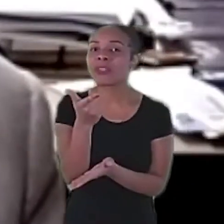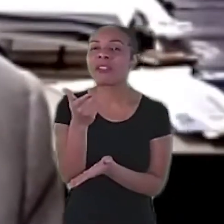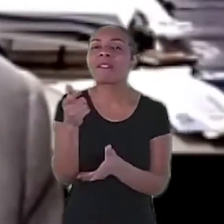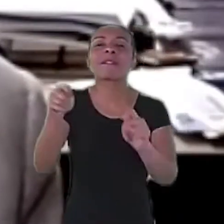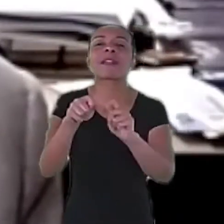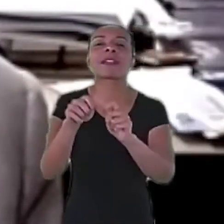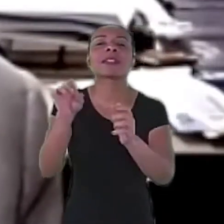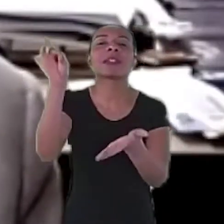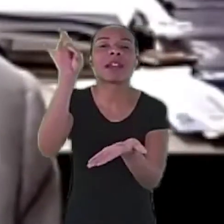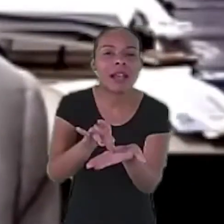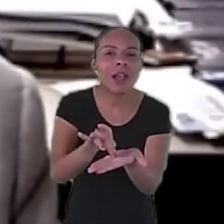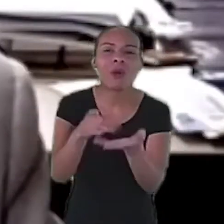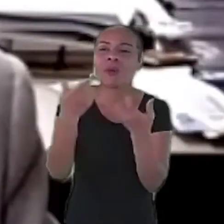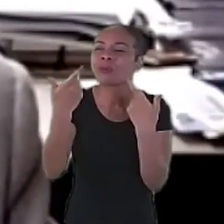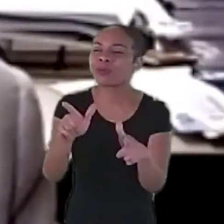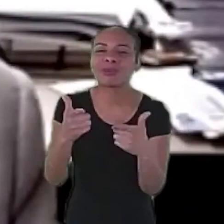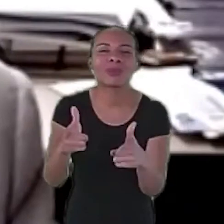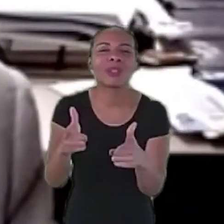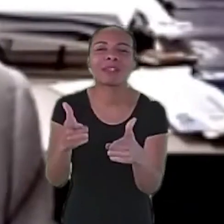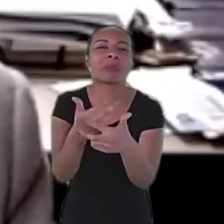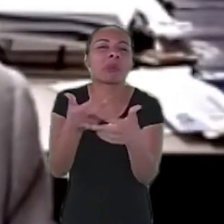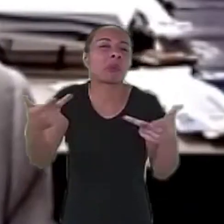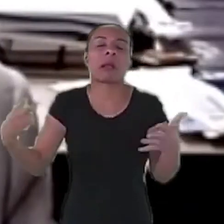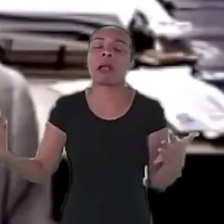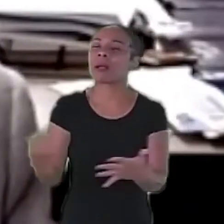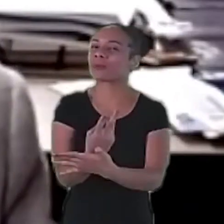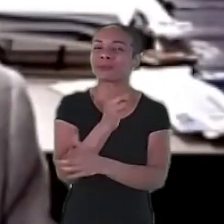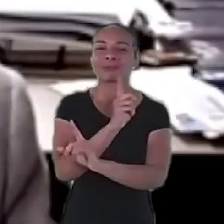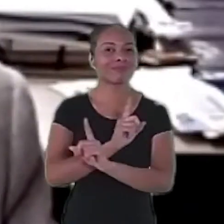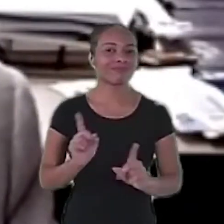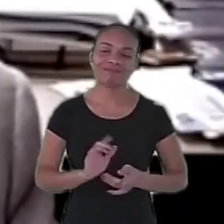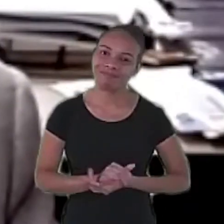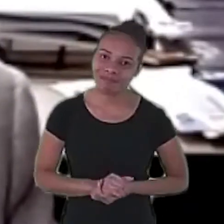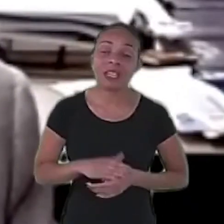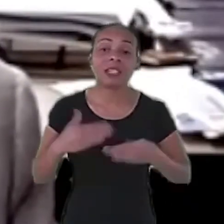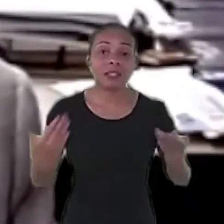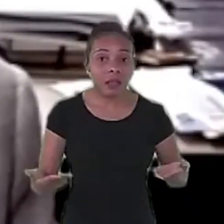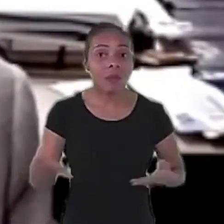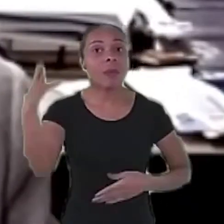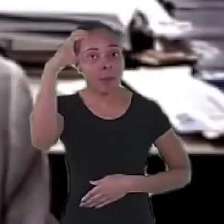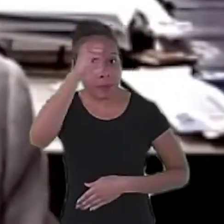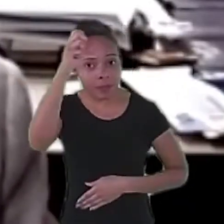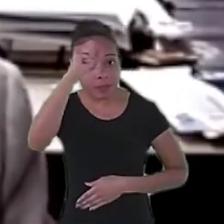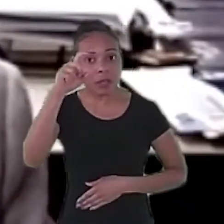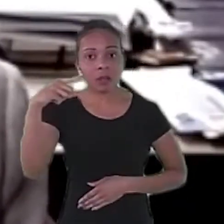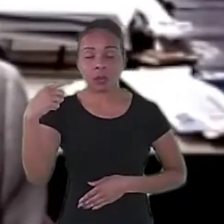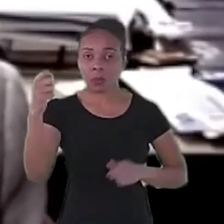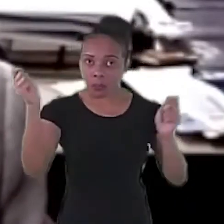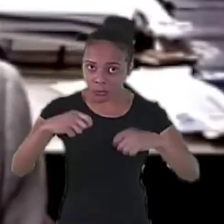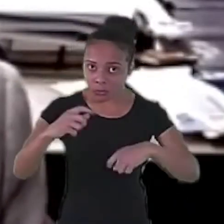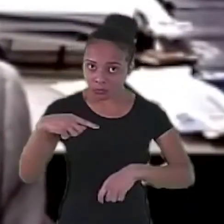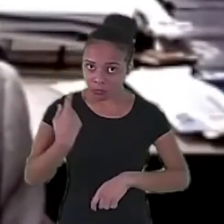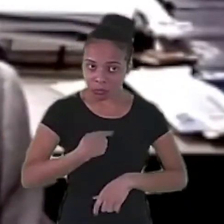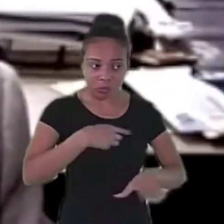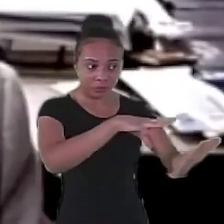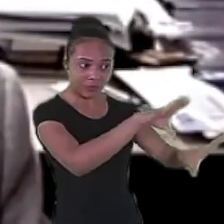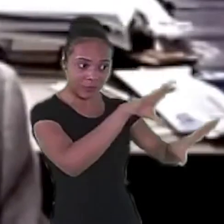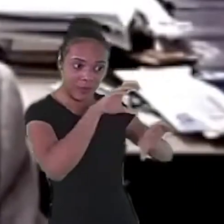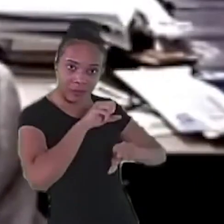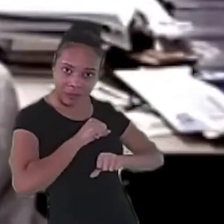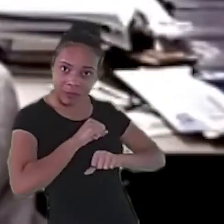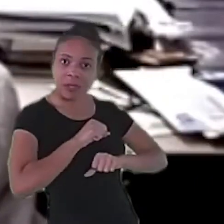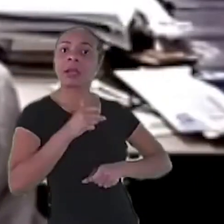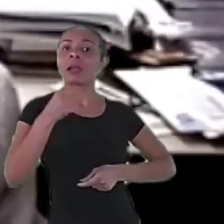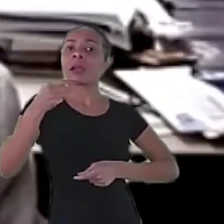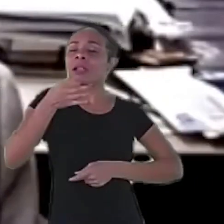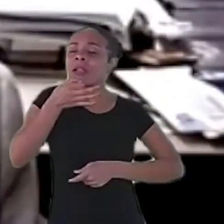tem institucionalidade, não tem instrumento. Então, tudo isso são aprendizados que nós podemos ter, criticando também as coisas que